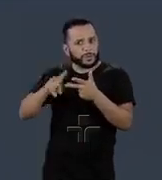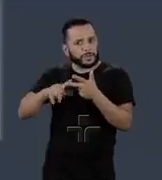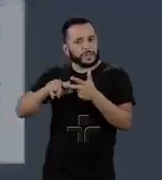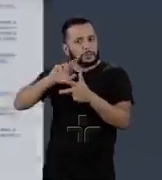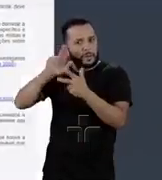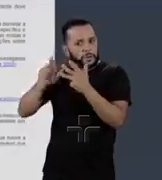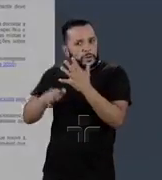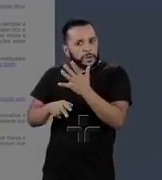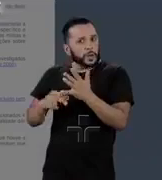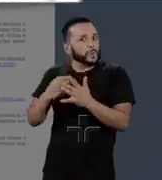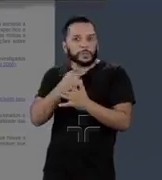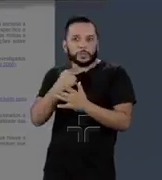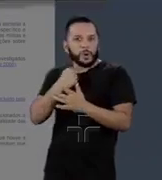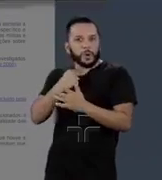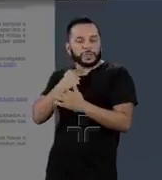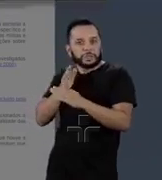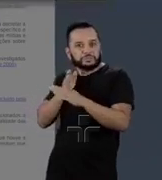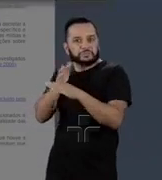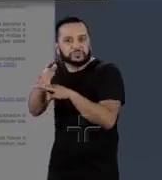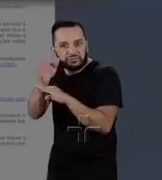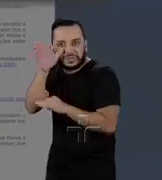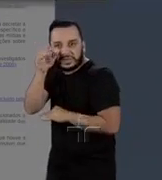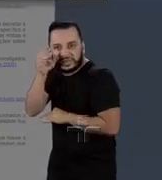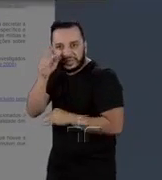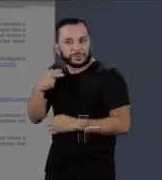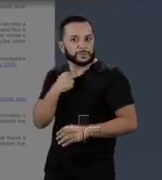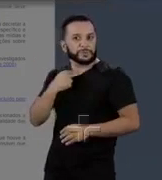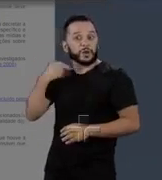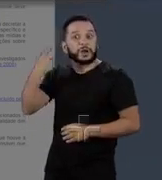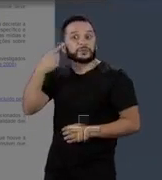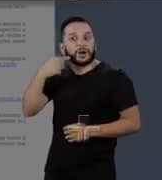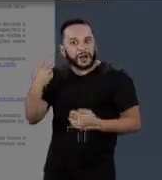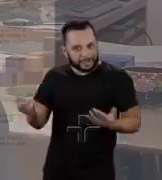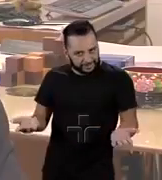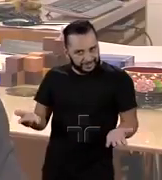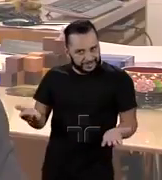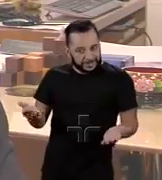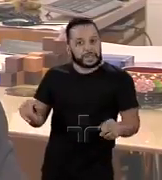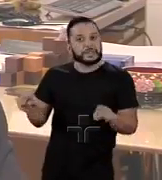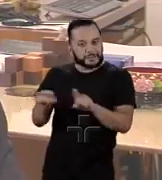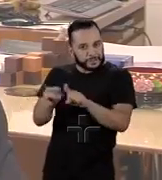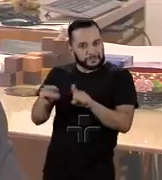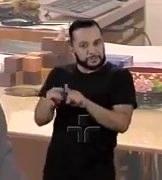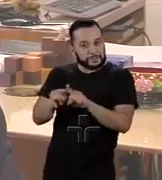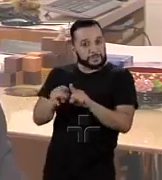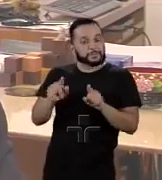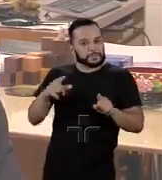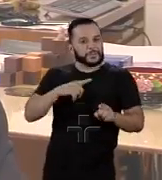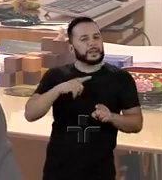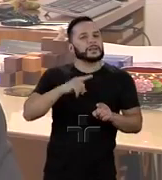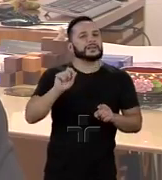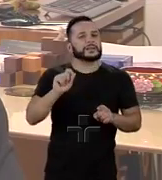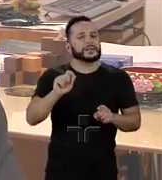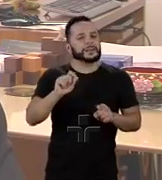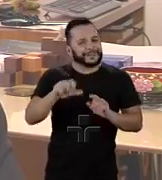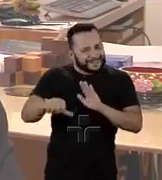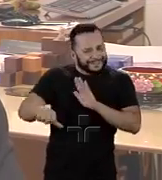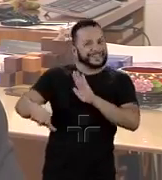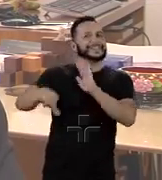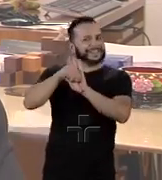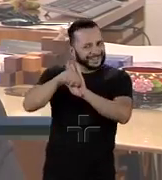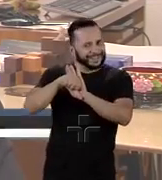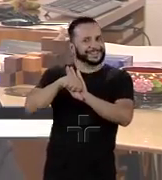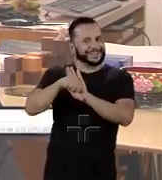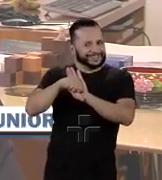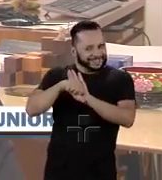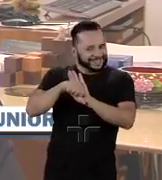invioláveis. O texto também define em quais condições o advogado pode ser interceptado. Indícios de autoria de um crime